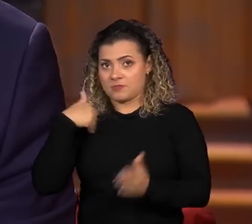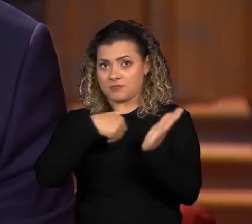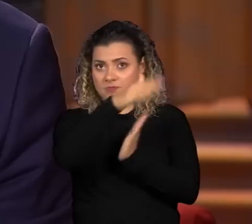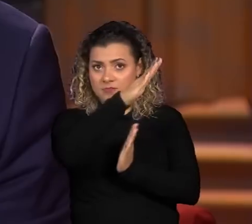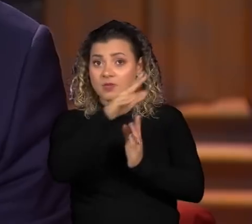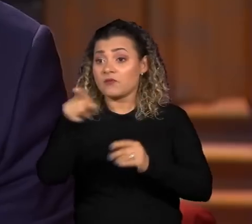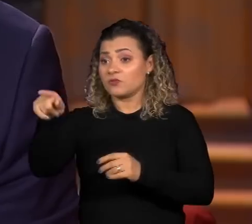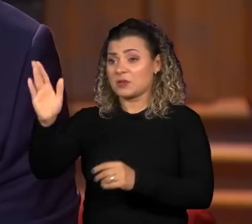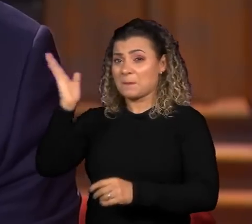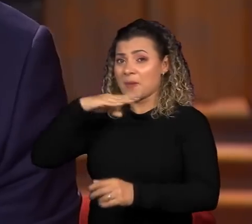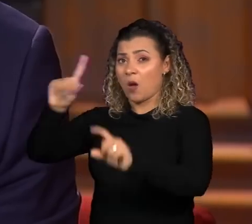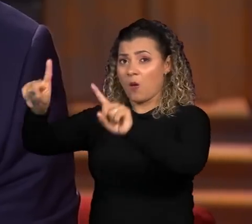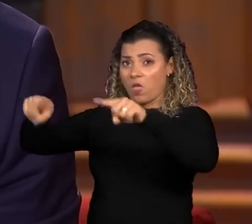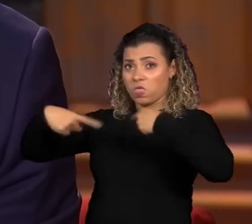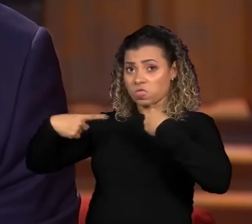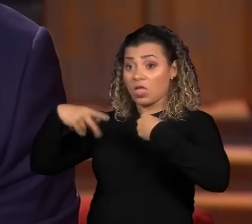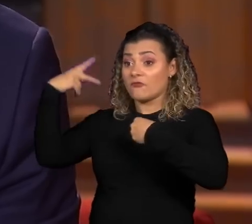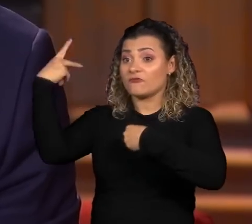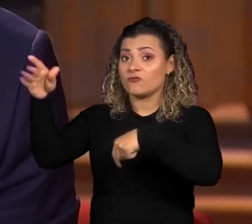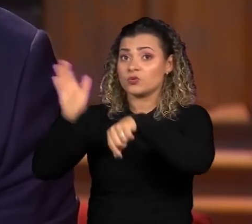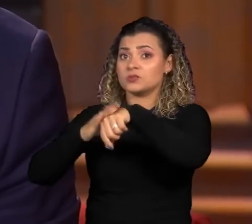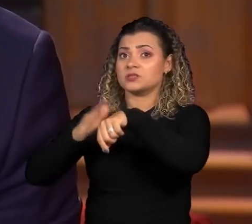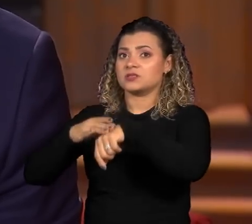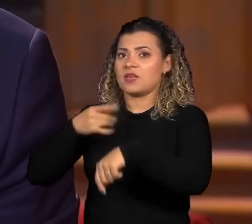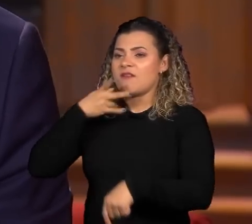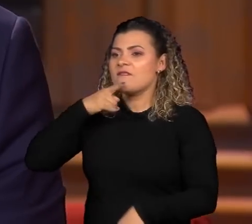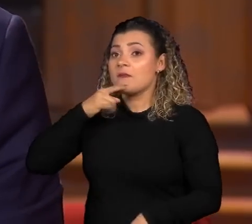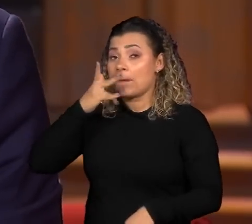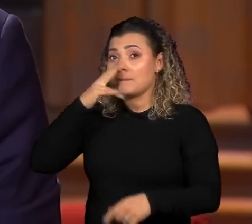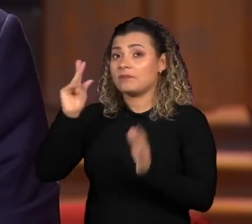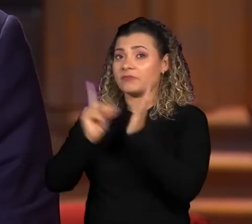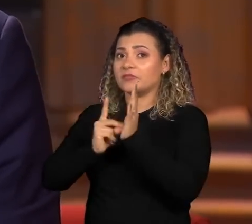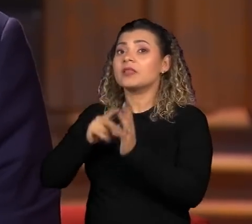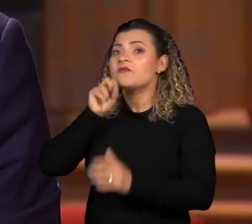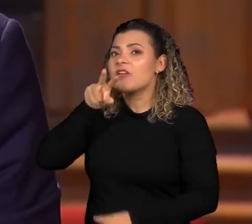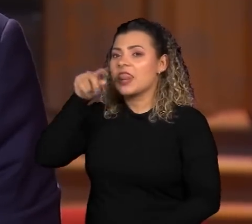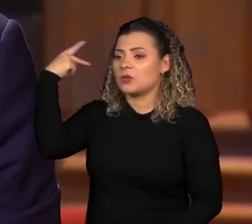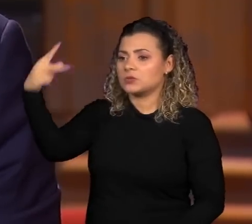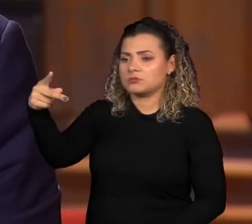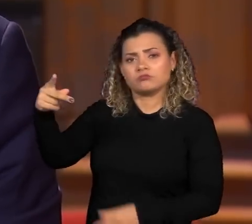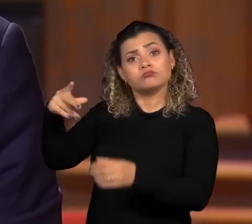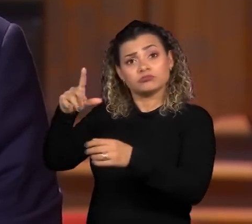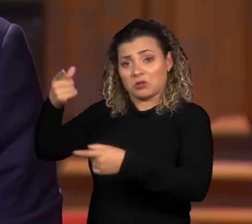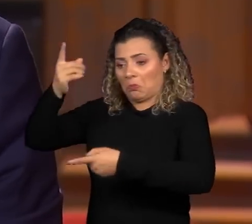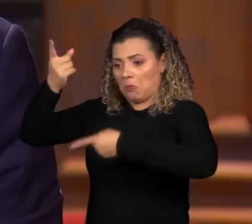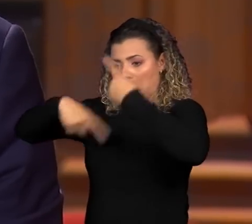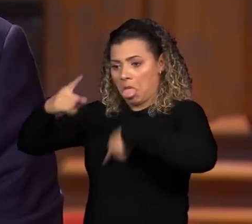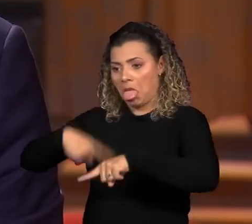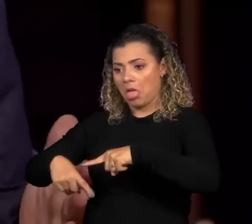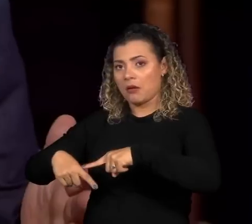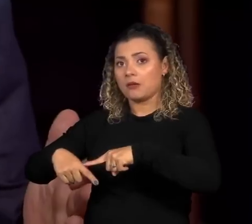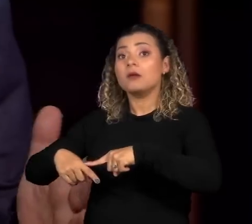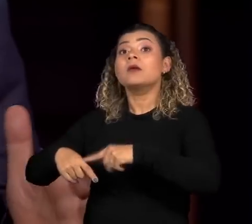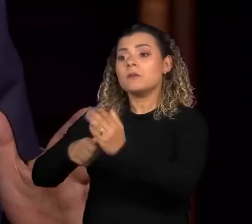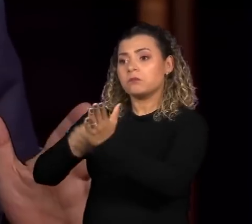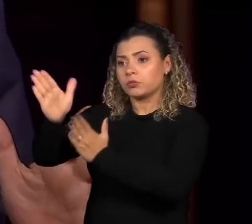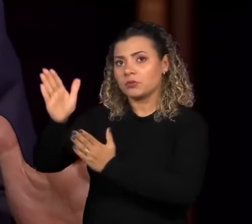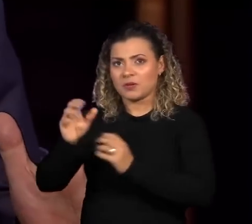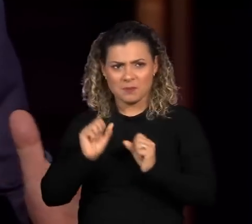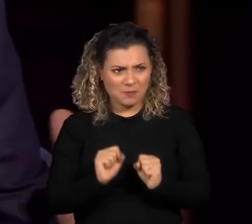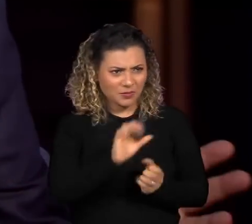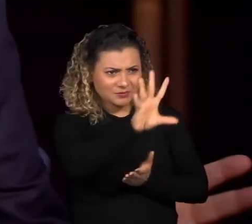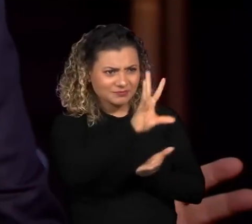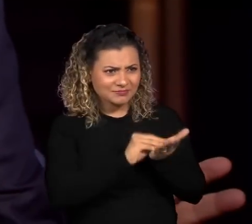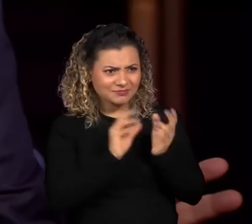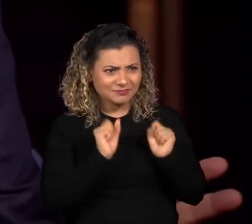me ofereces, bebe tu mesmo o teu veneno. Sai de retro, Satanás. Meu Deus, eu posso pegar para mim isso daí